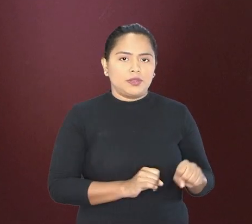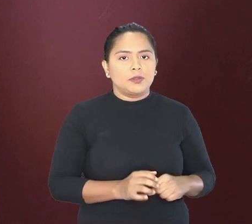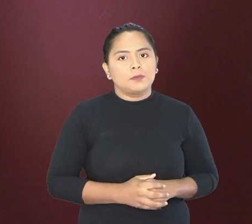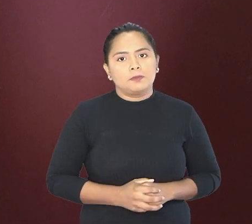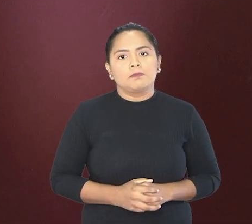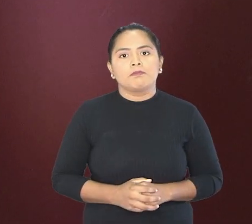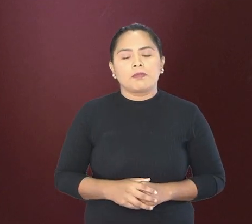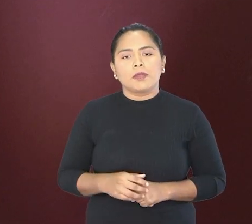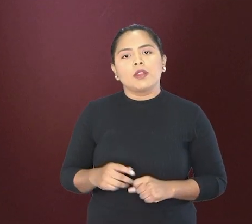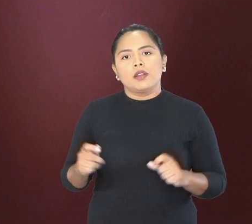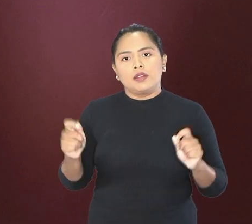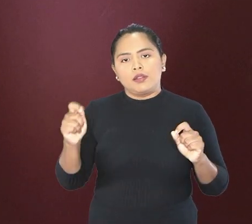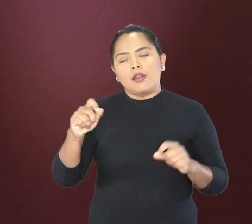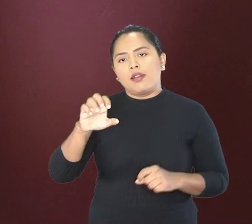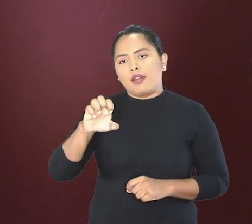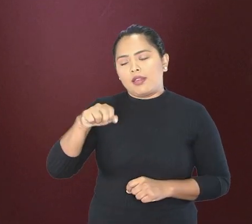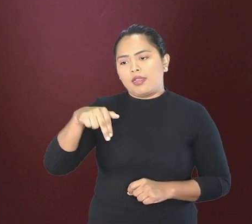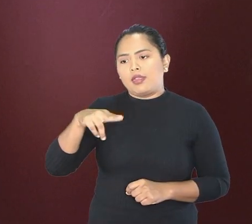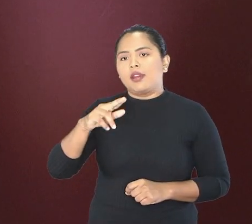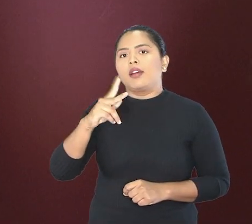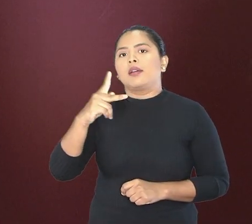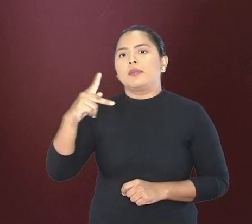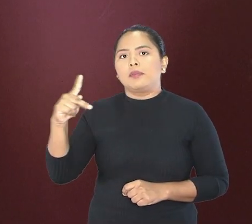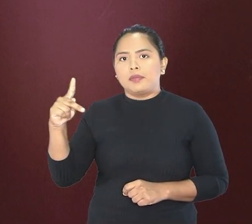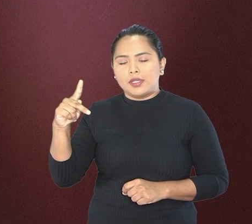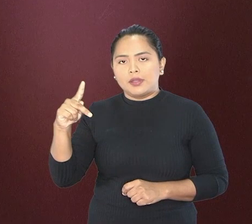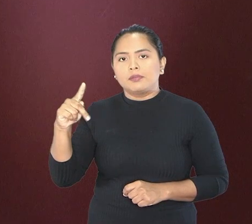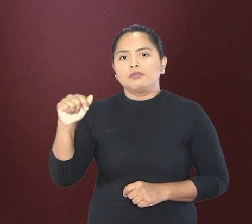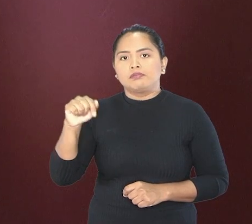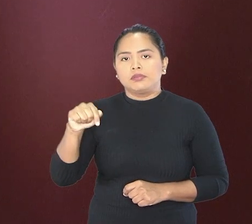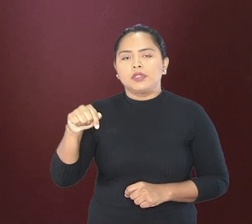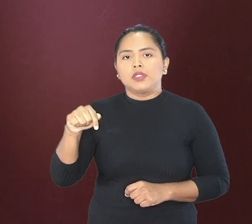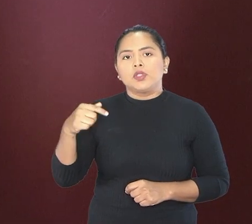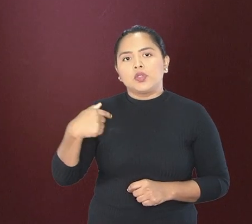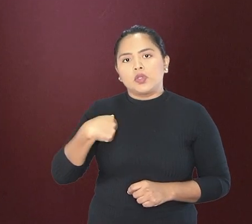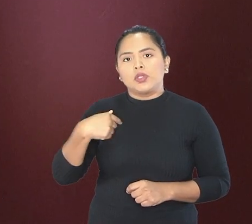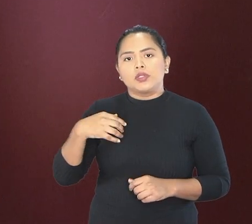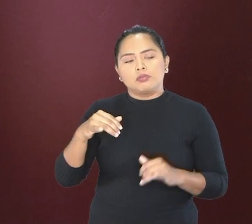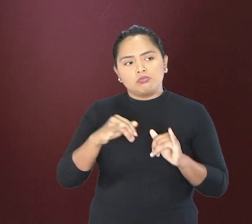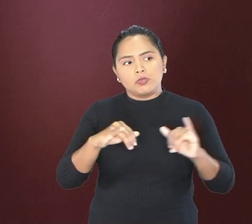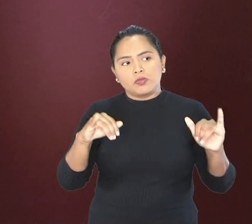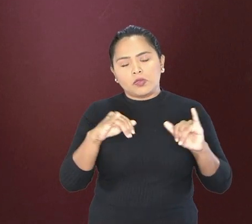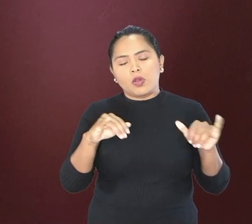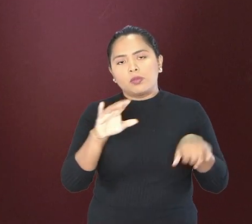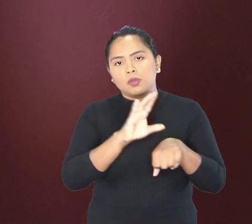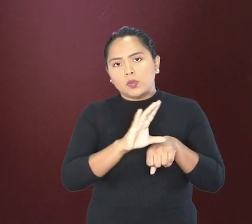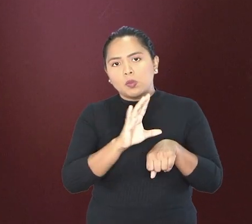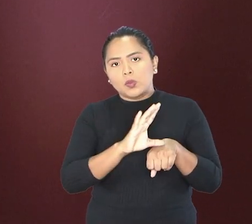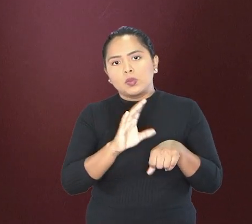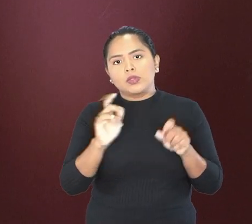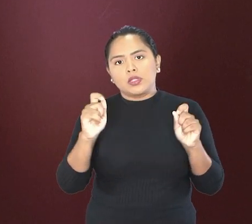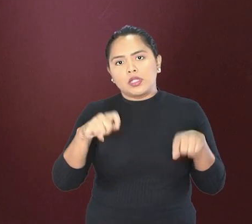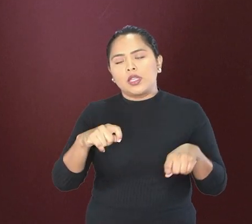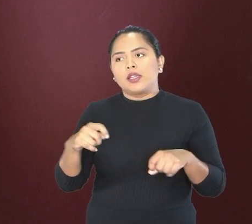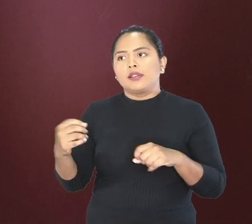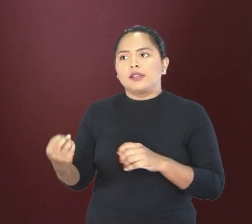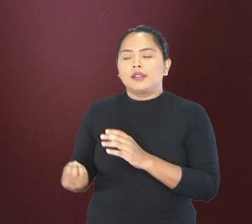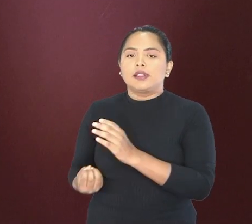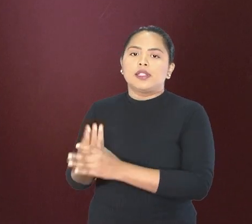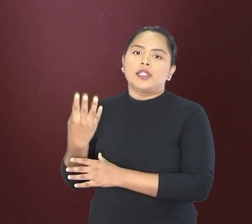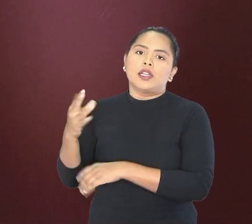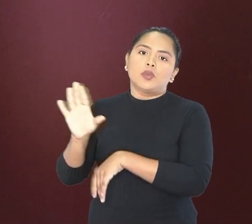É assim que a ENAP, esse site que a gente indica os servidores que façam os cursos, eles conseguem elaborar cursos que